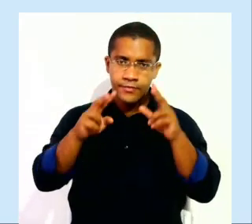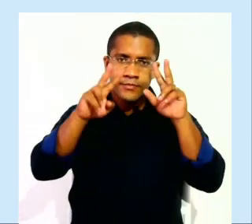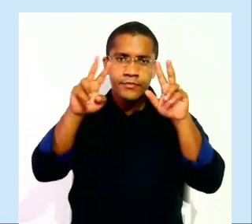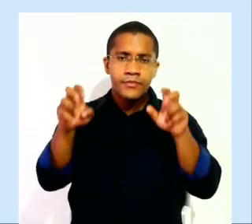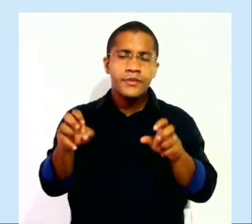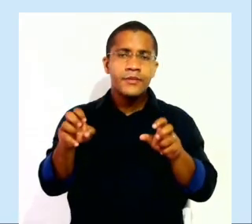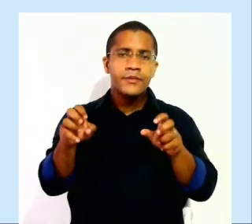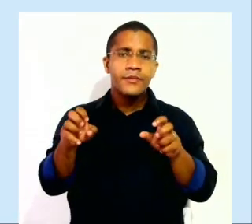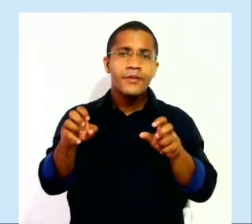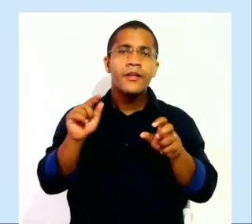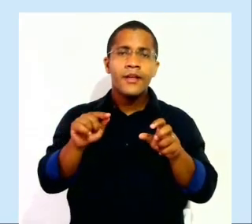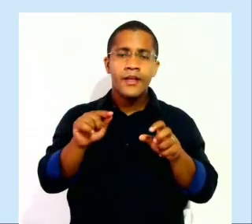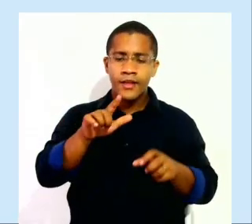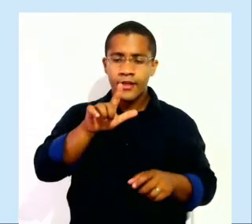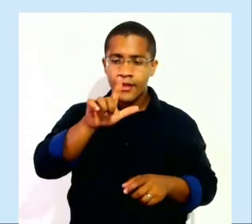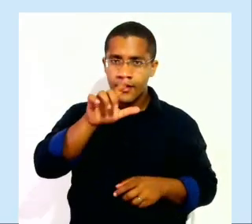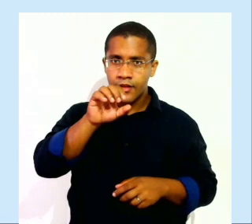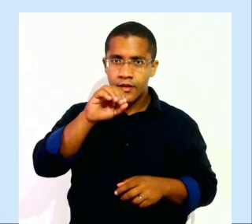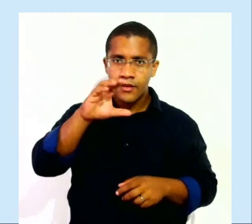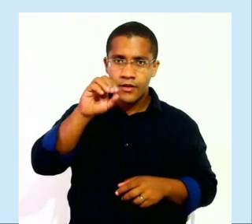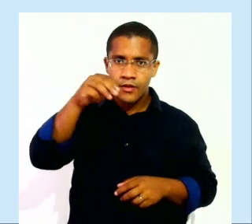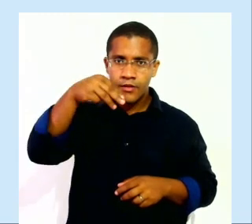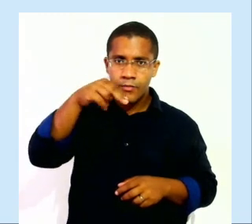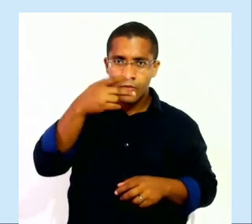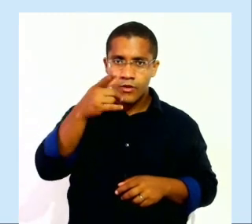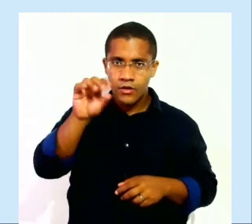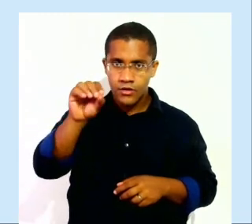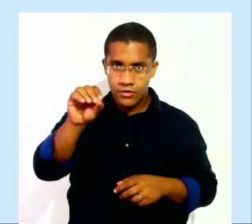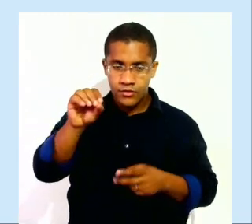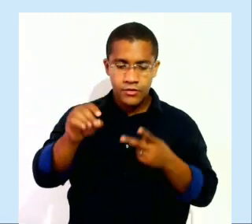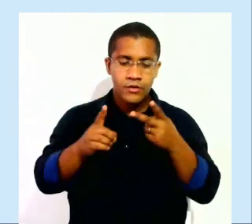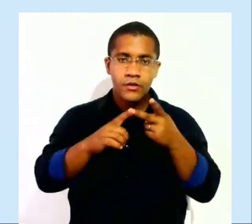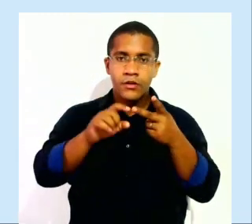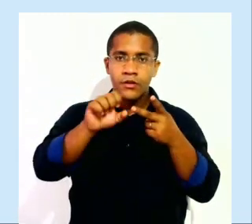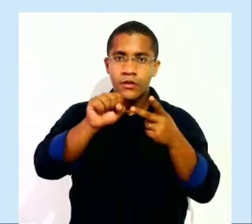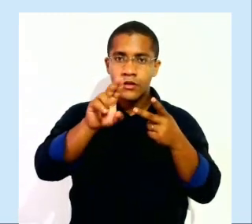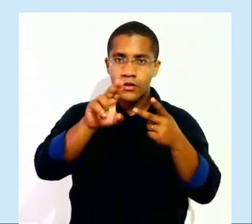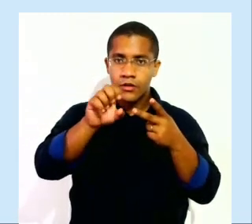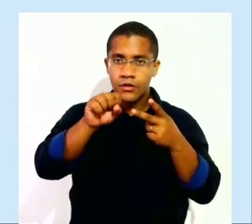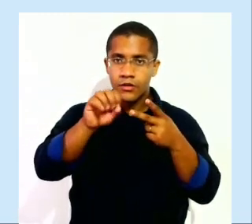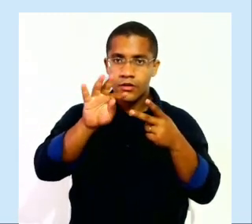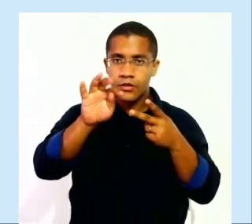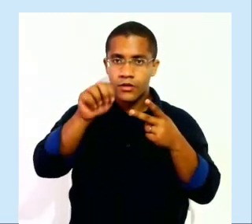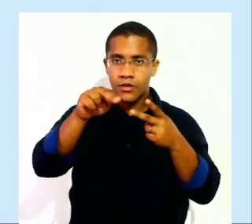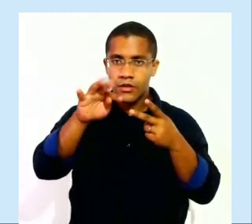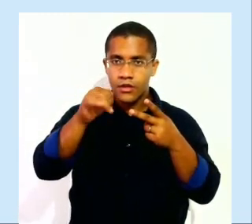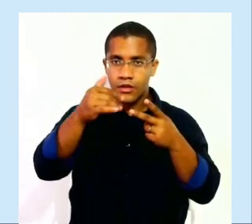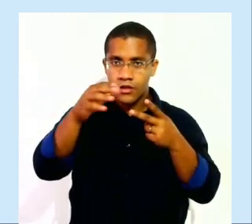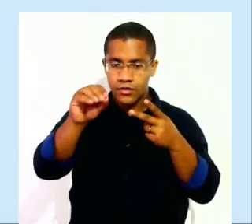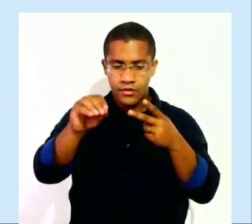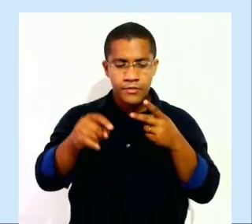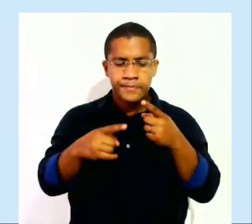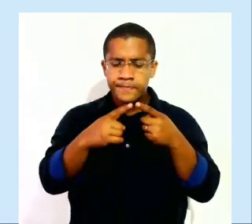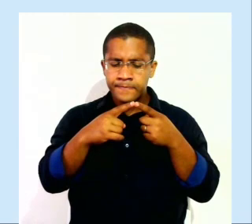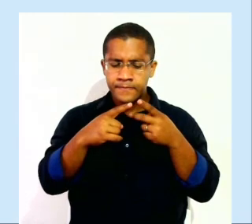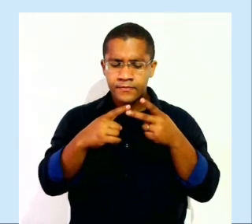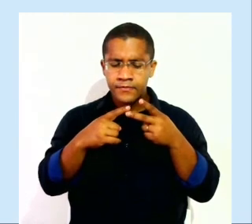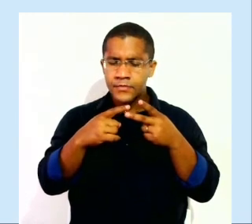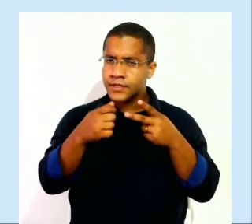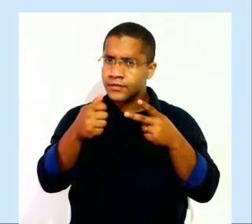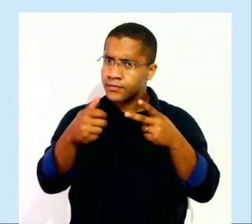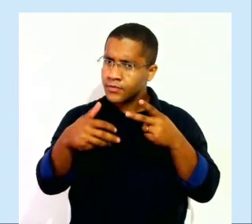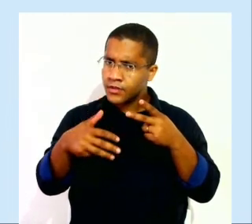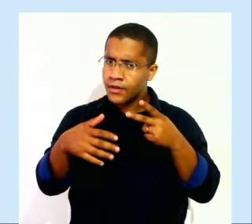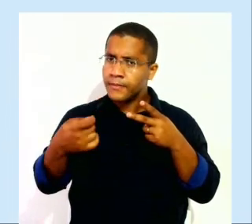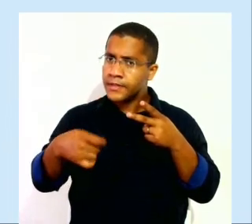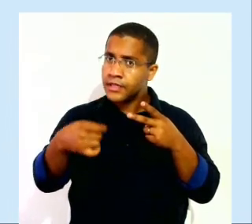um assunto que se chama locomoção e sustentação. Para falar sobre locomoção e sustentação, a